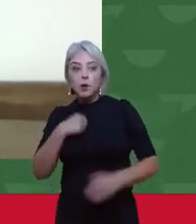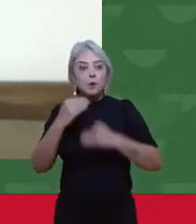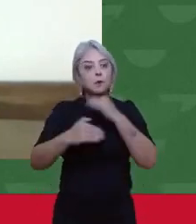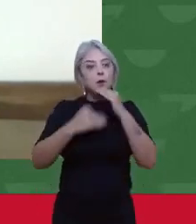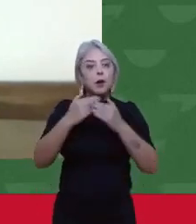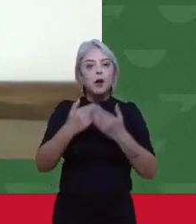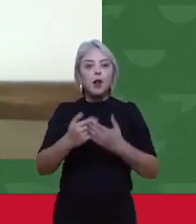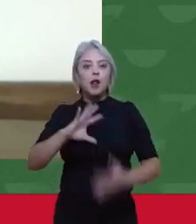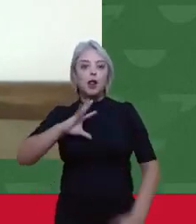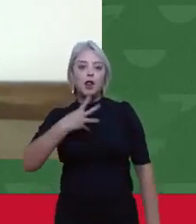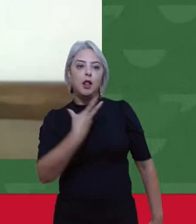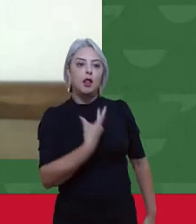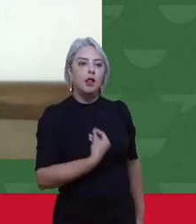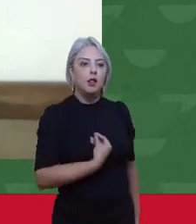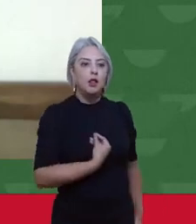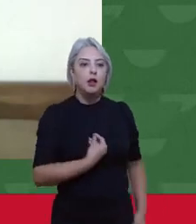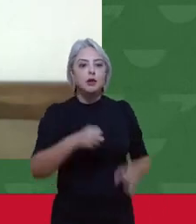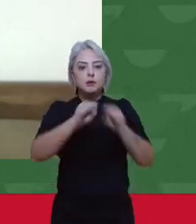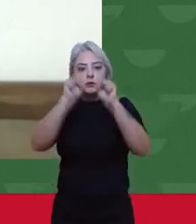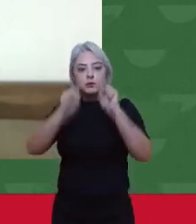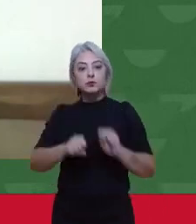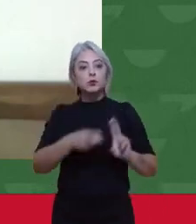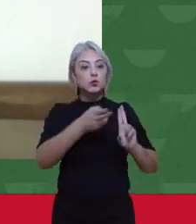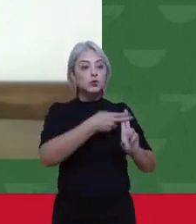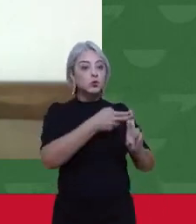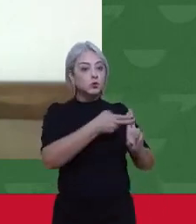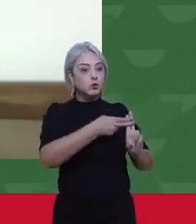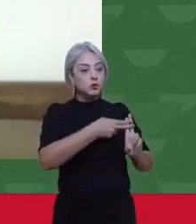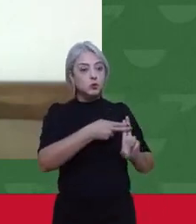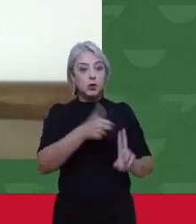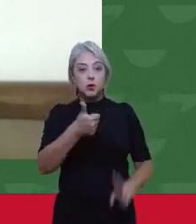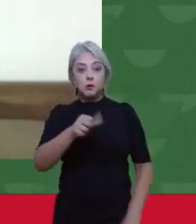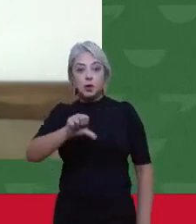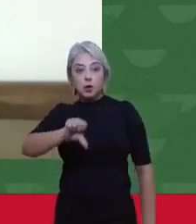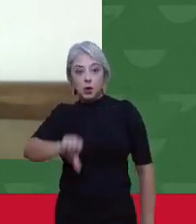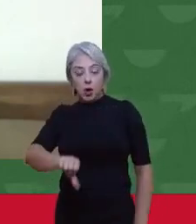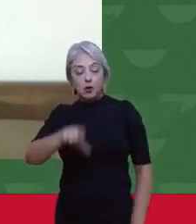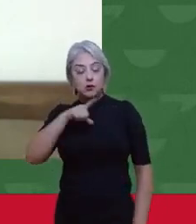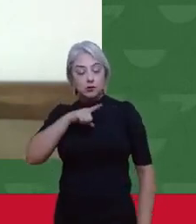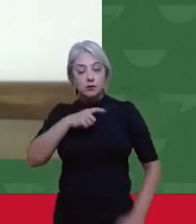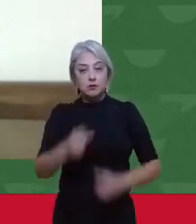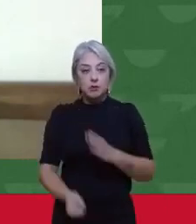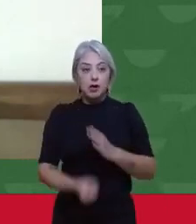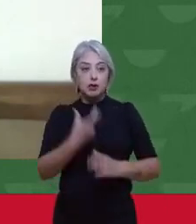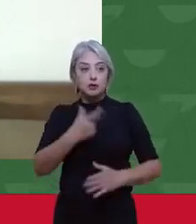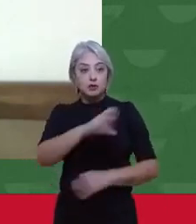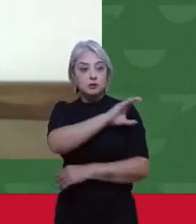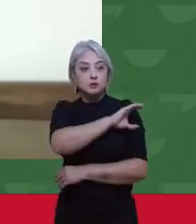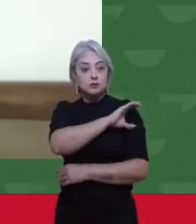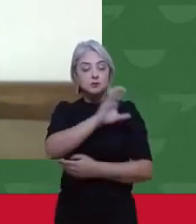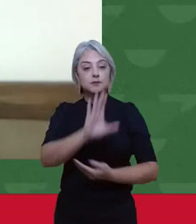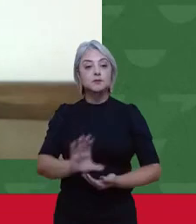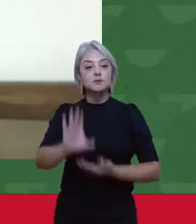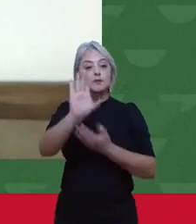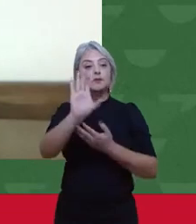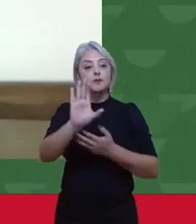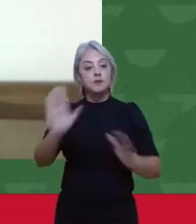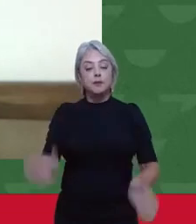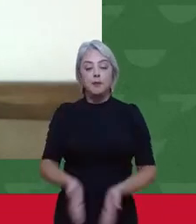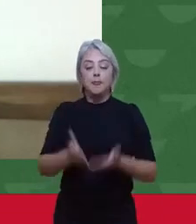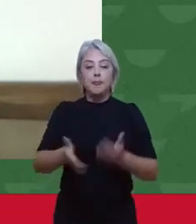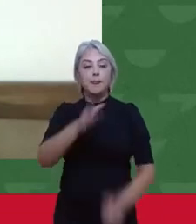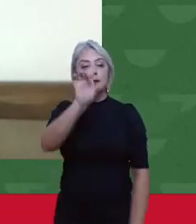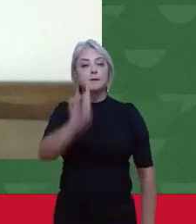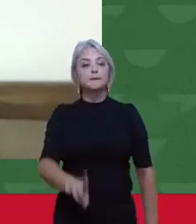processo transexualizador no Sistema Único de Saúde. Em 2009, tivemos a criação da Coordenadoria Geral de Promoção